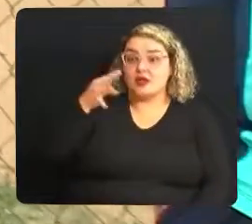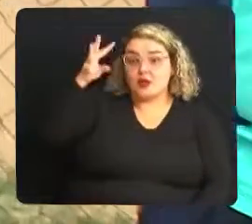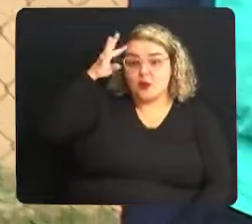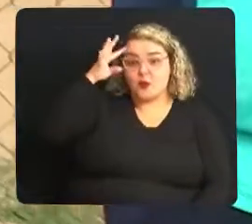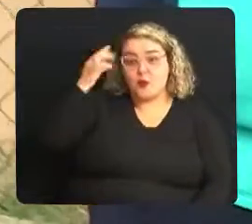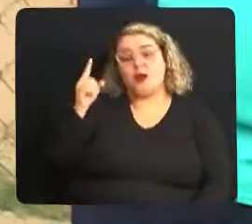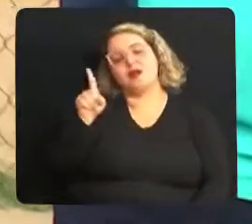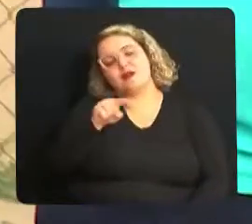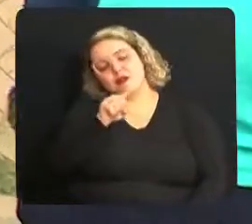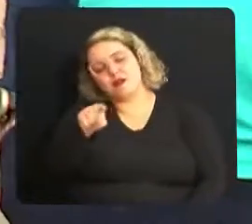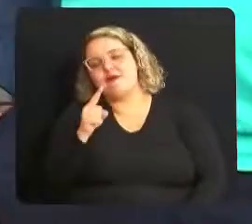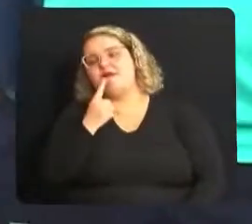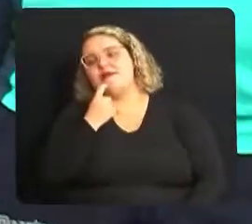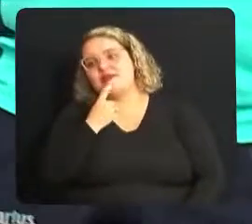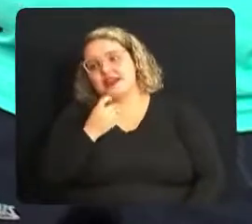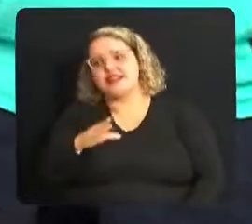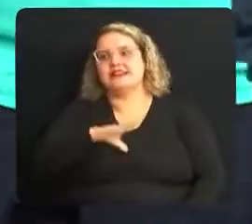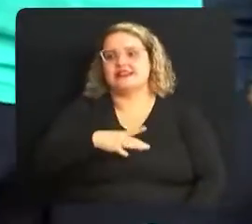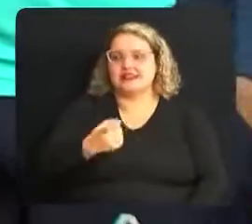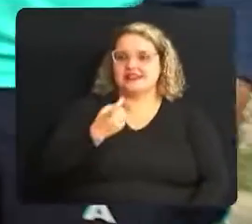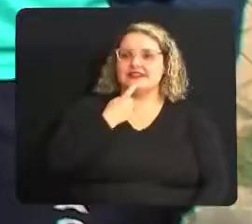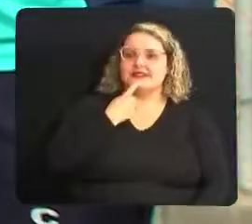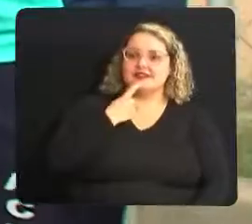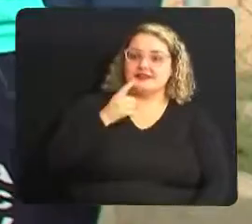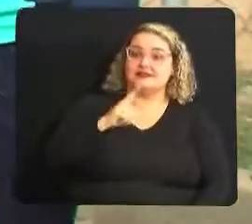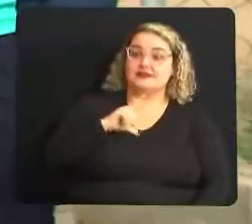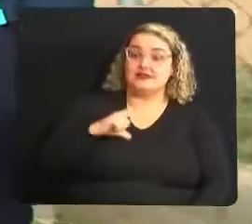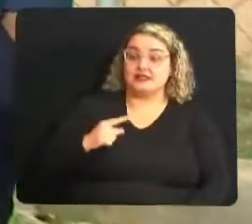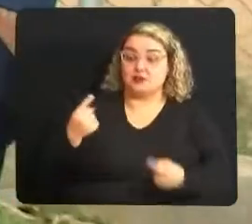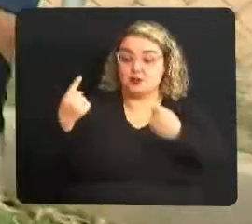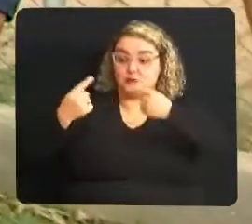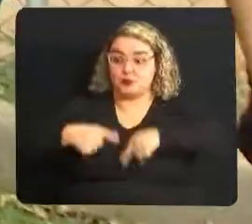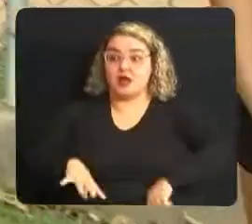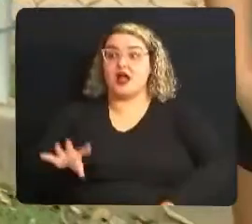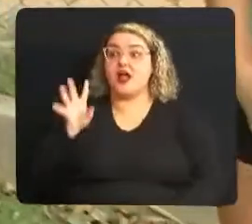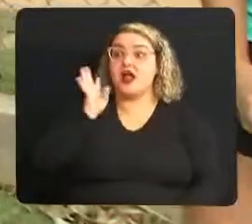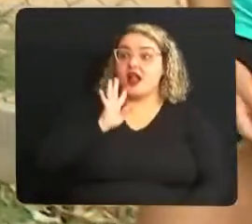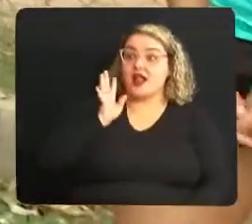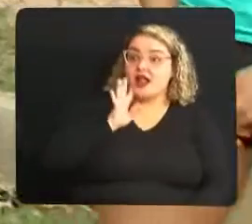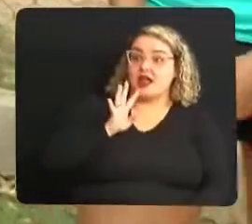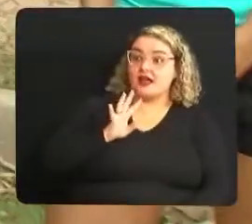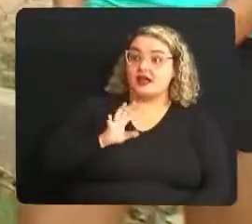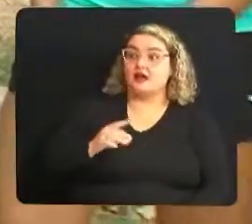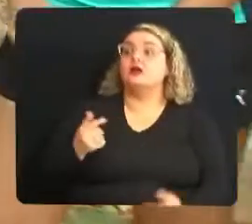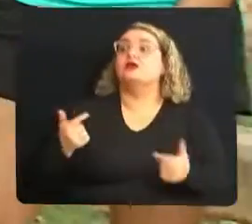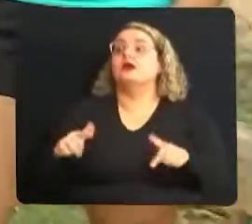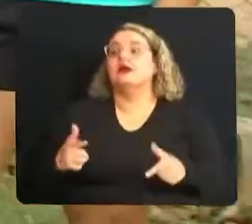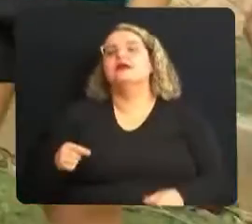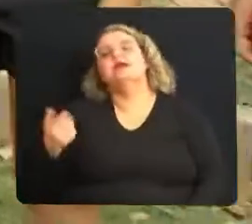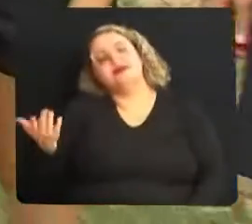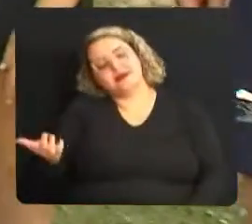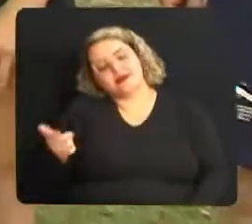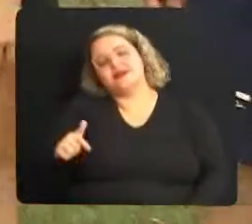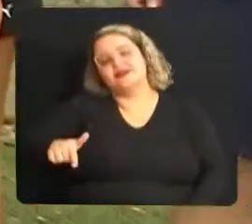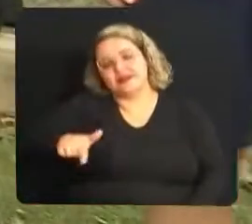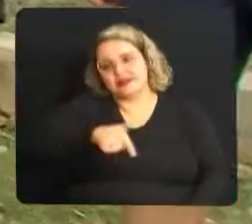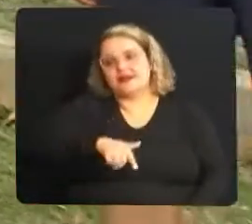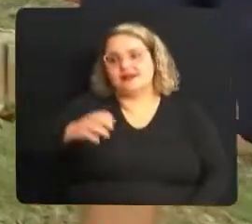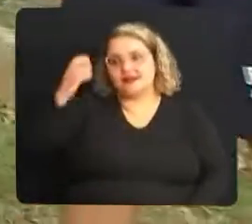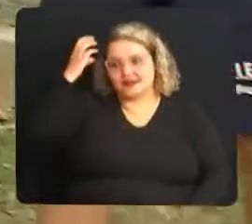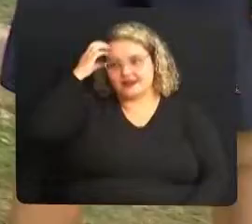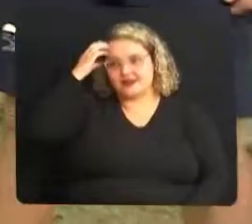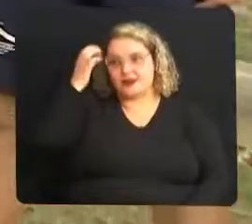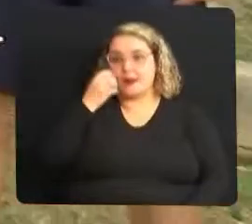feriadão aqui na cidade de Campinas vai ter um torneio bem bacana adivinha onde é que no Taquaral é claro